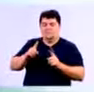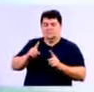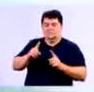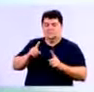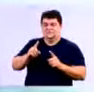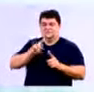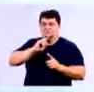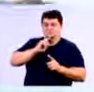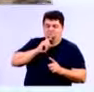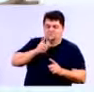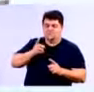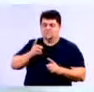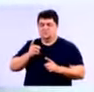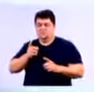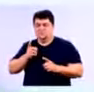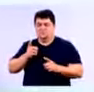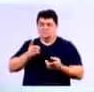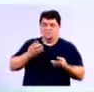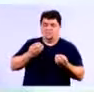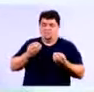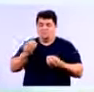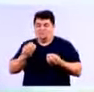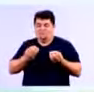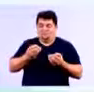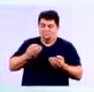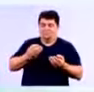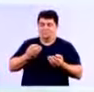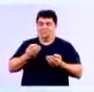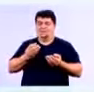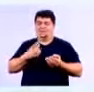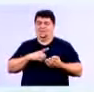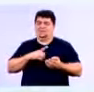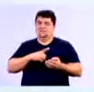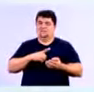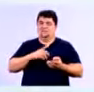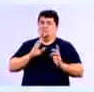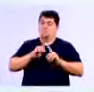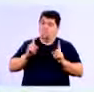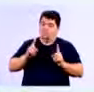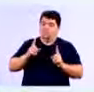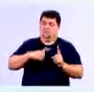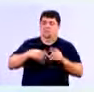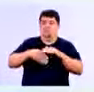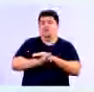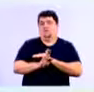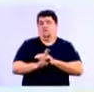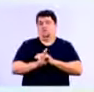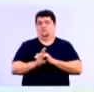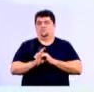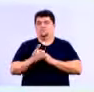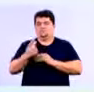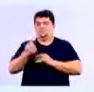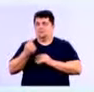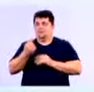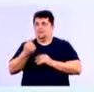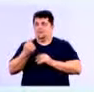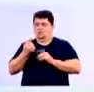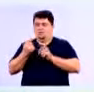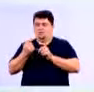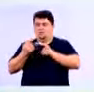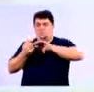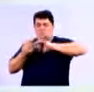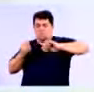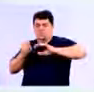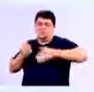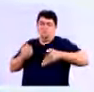coloca o pé fora, você coloca o seu pé dentro, e aí ele fica meio que na dúvida. Então ele aplica uma boa parte em renda fixa e um pouquinho